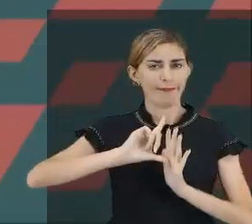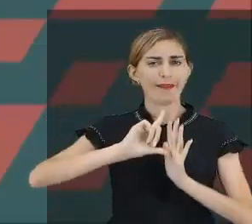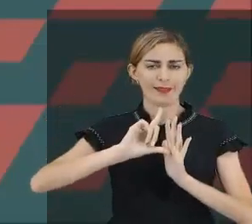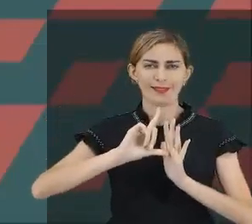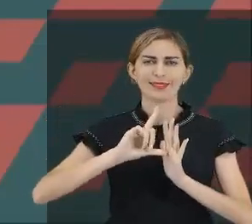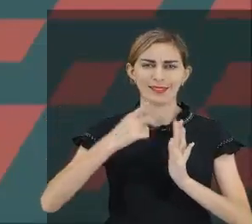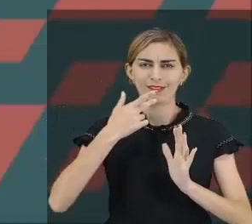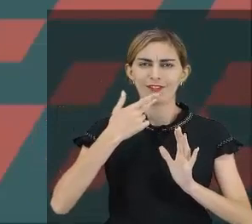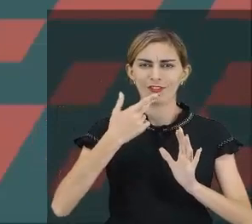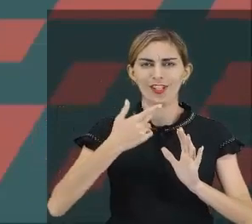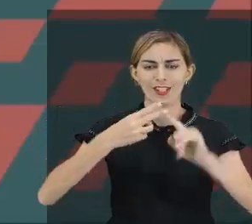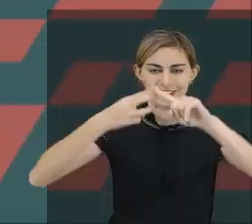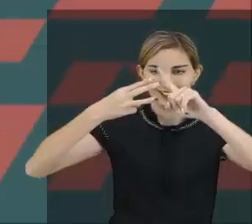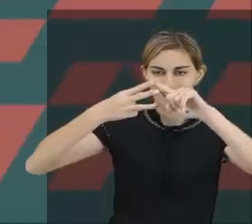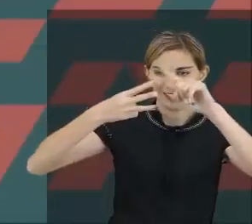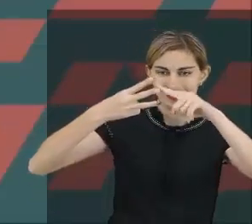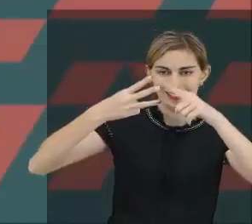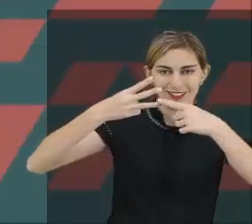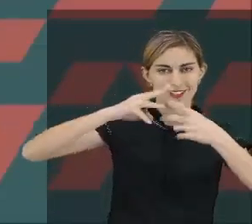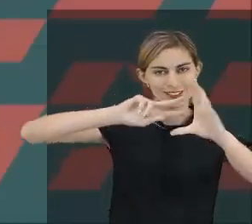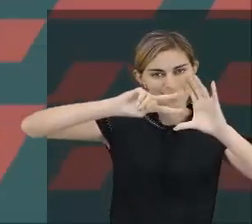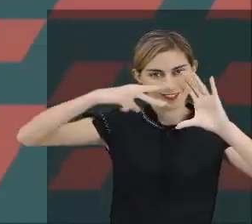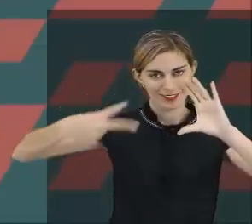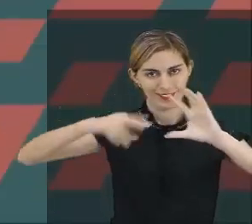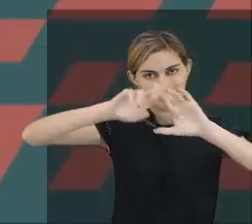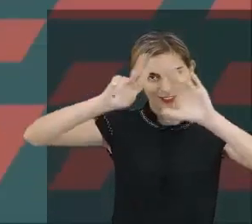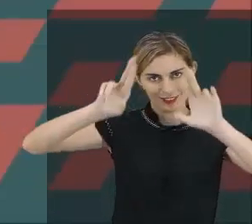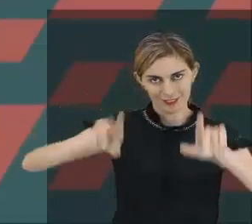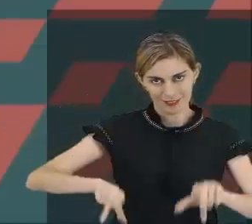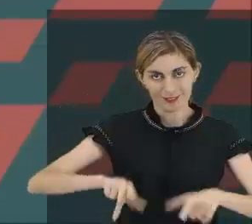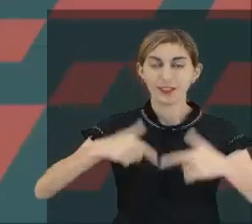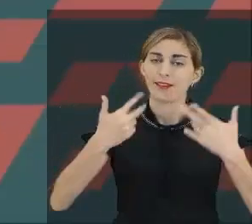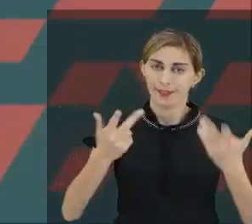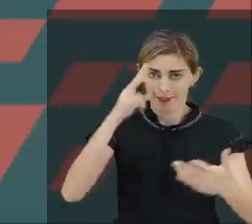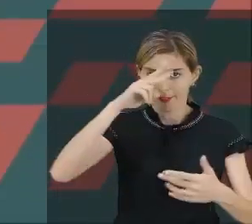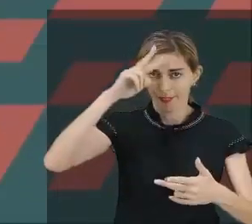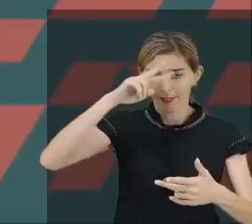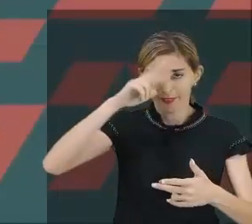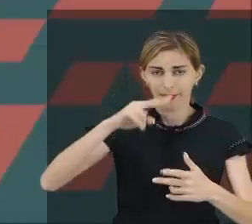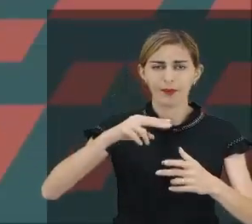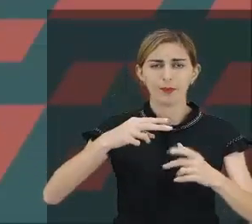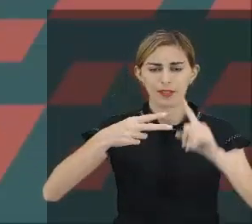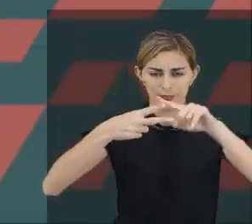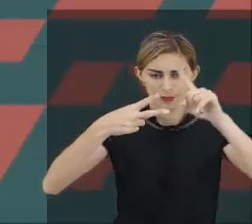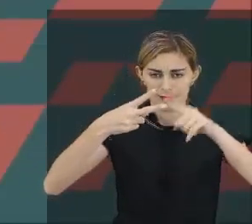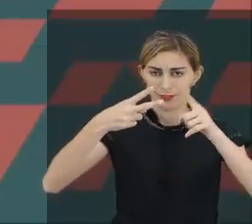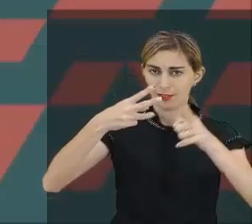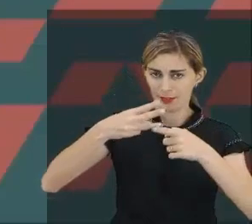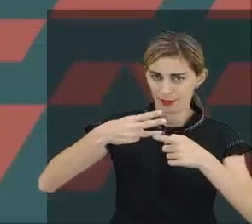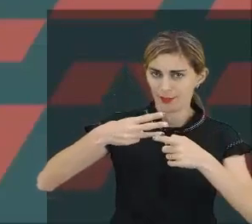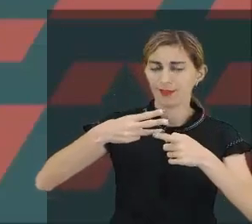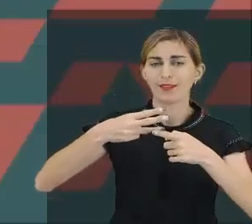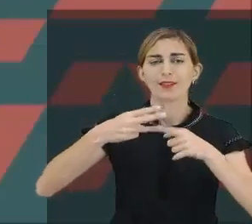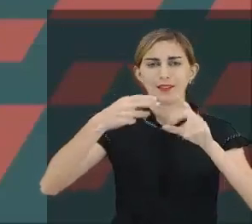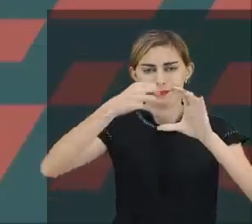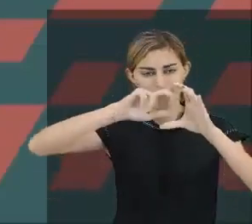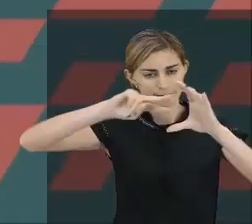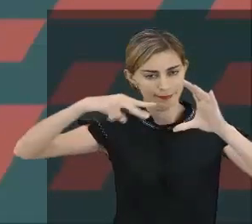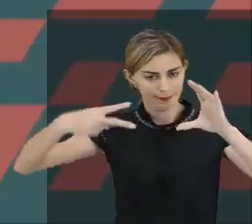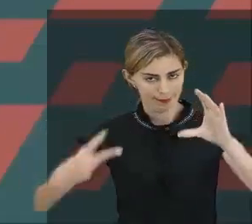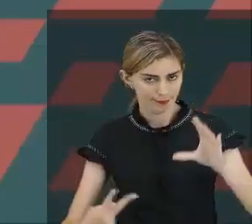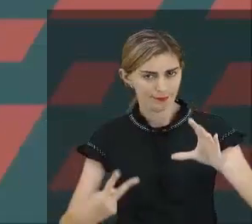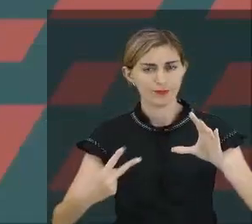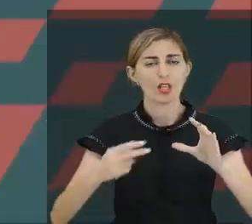anterior, eu não falei sobre a trissomia 21, os tipos, então... Lembra que na translocação e no